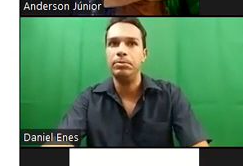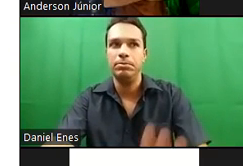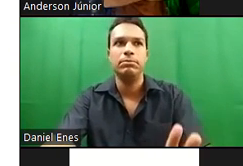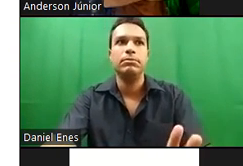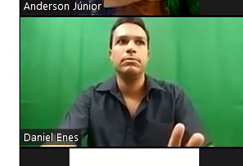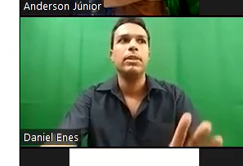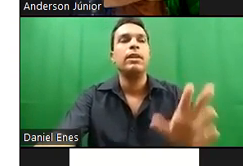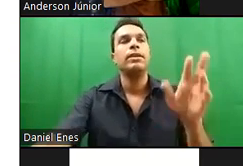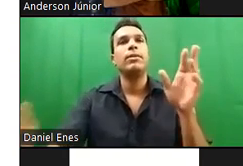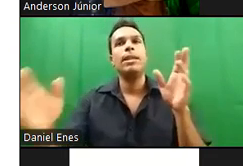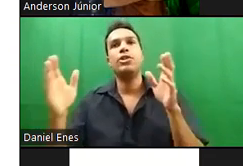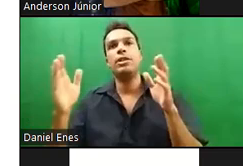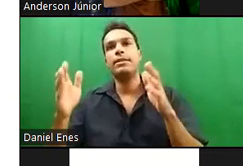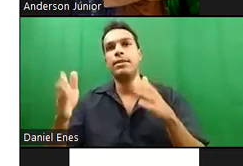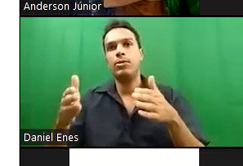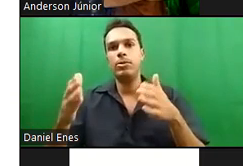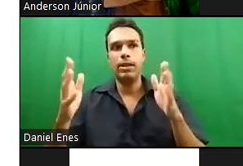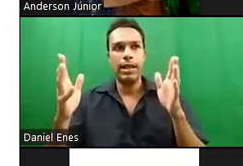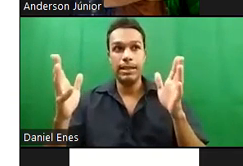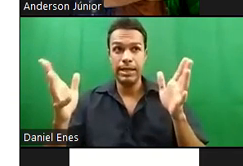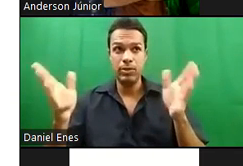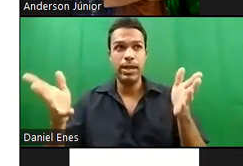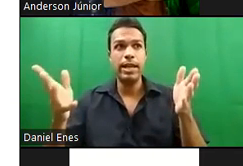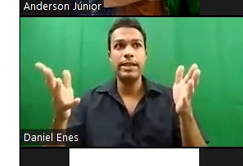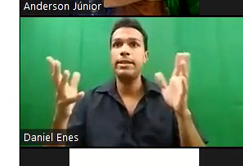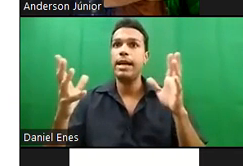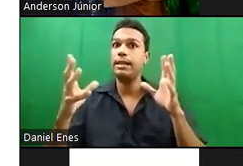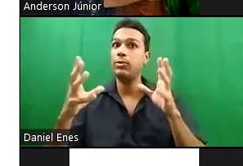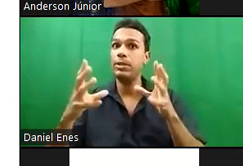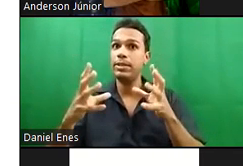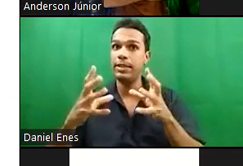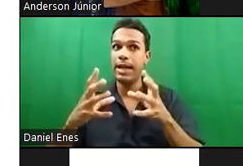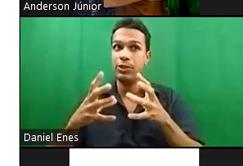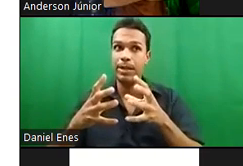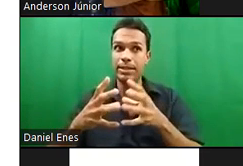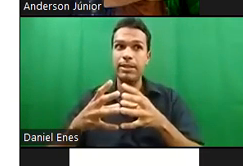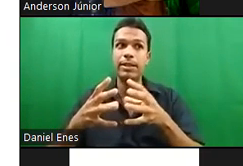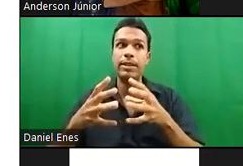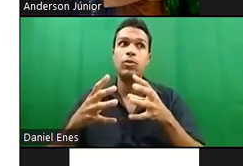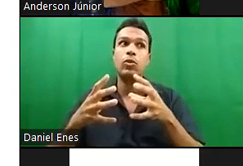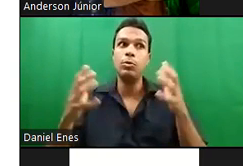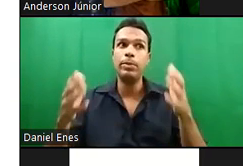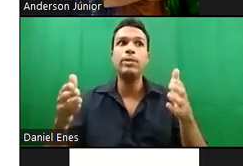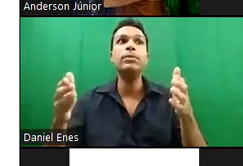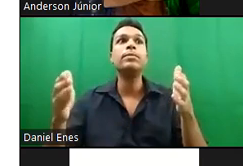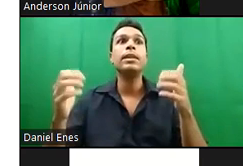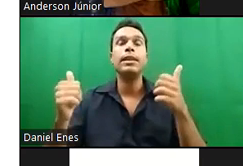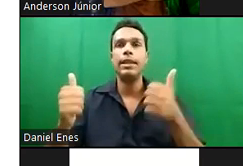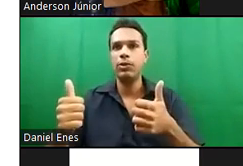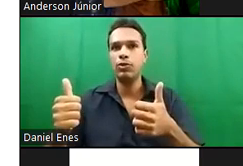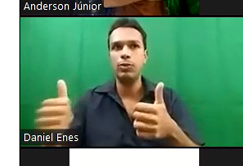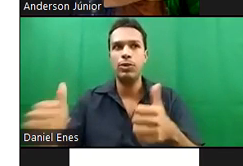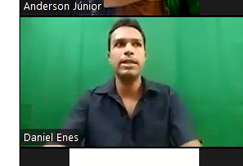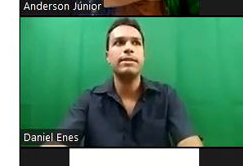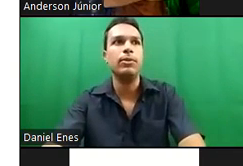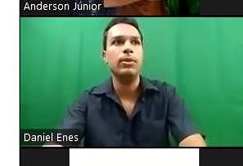legislação. Então, a legislação, ela reconhece a língua de sinais brasileira como meio legal